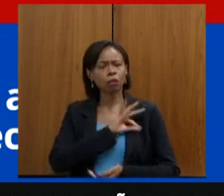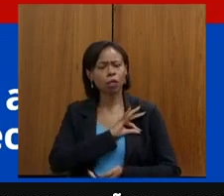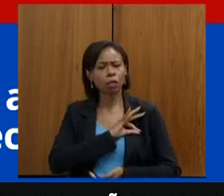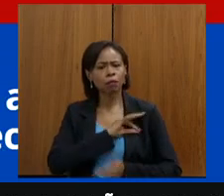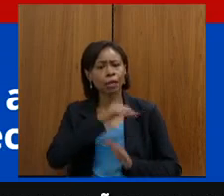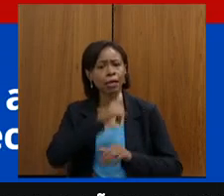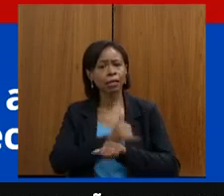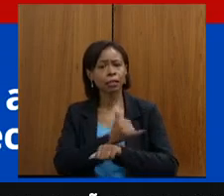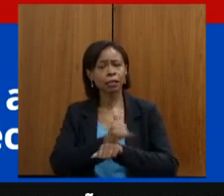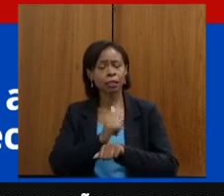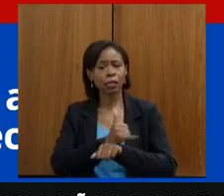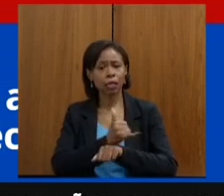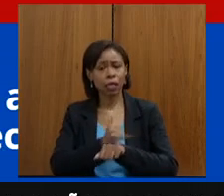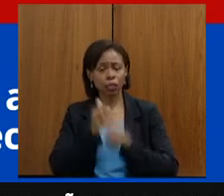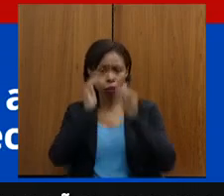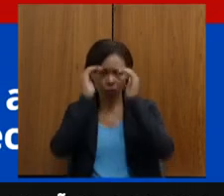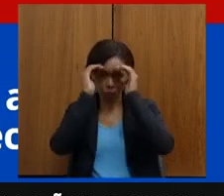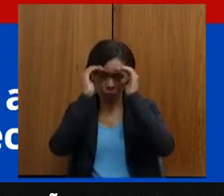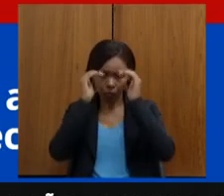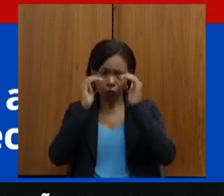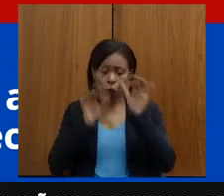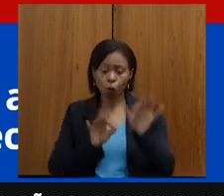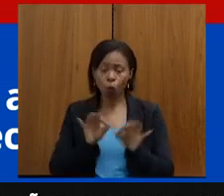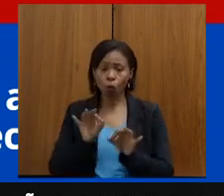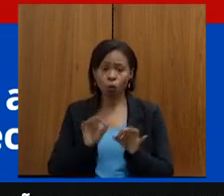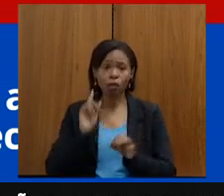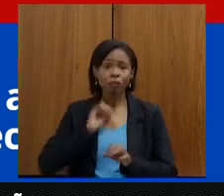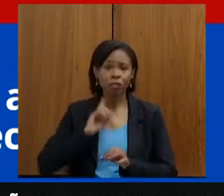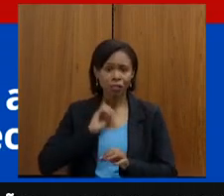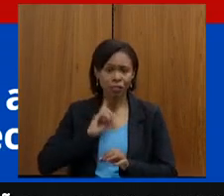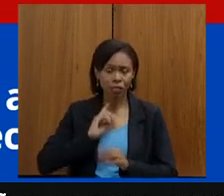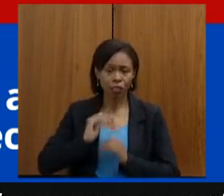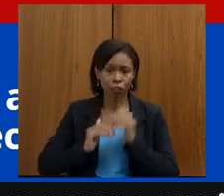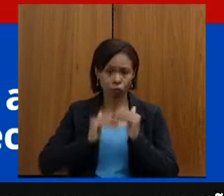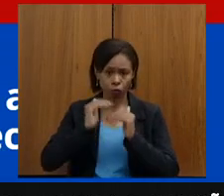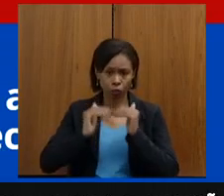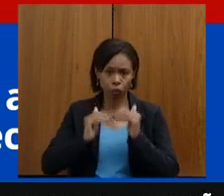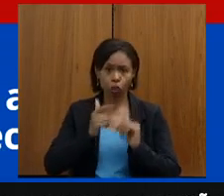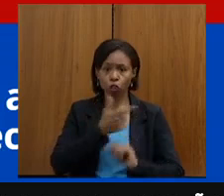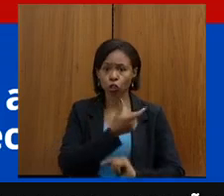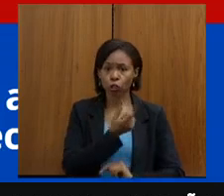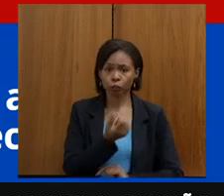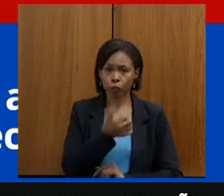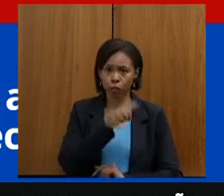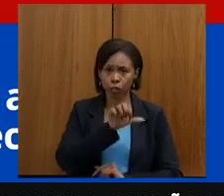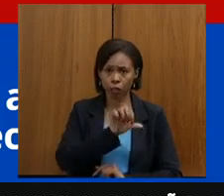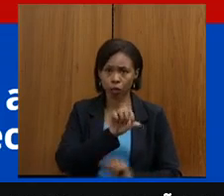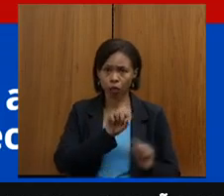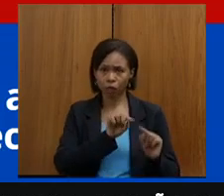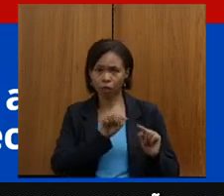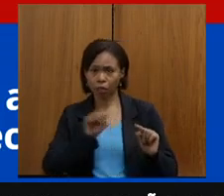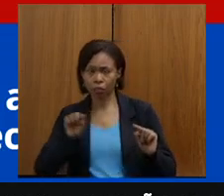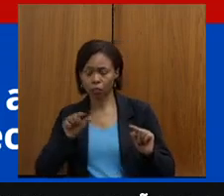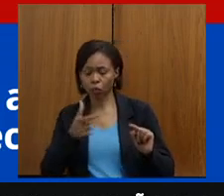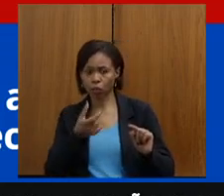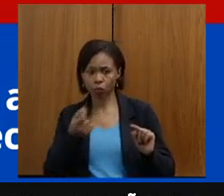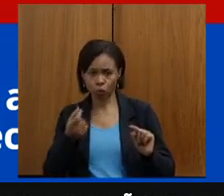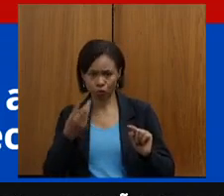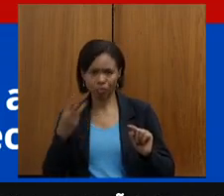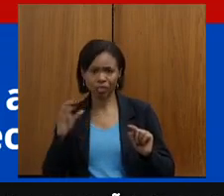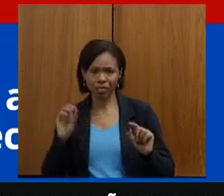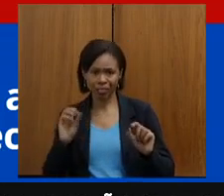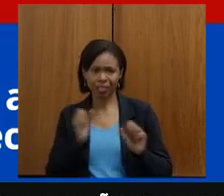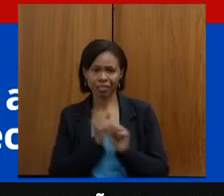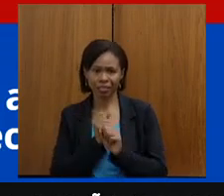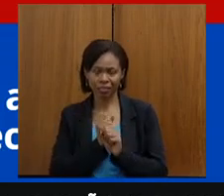o plano Mineiro de desenvolvimento que está prevista aí né do governo de 2019/2030 e nós estamos bem alinhado então os nossos